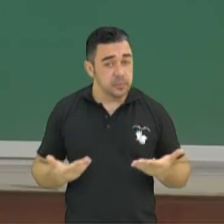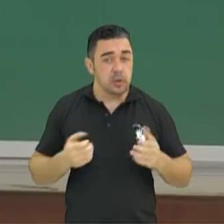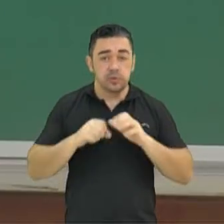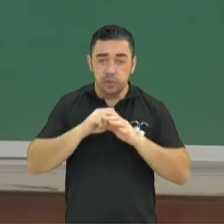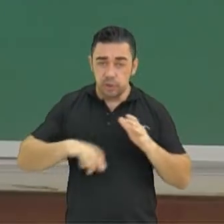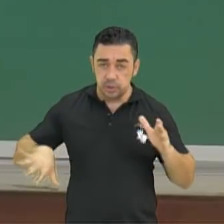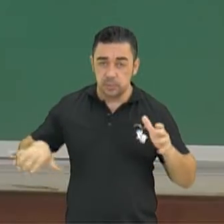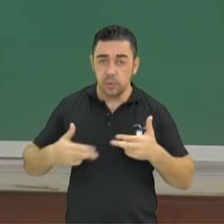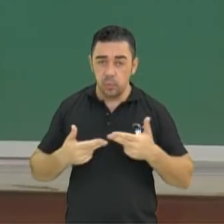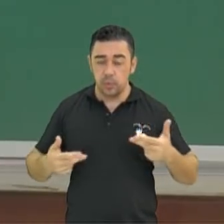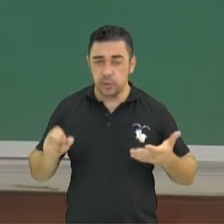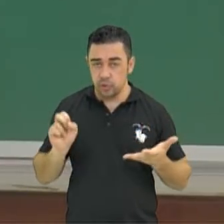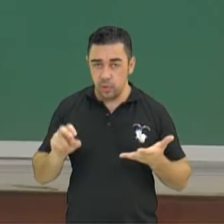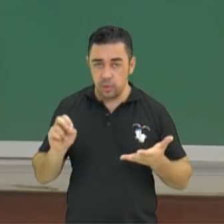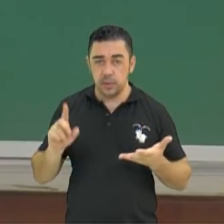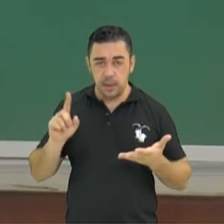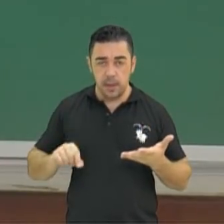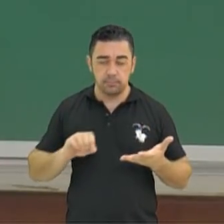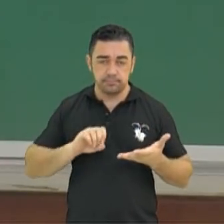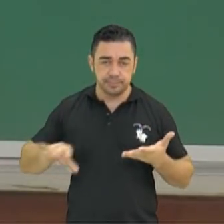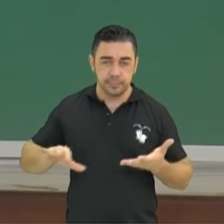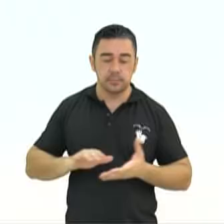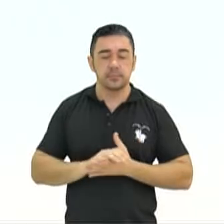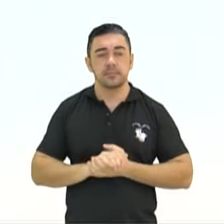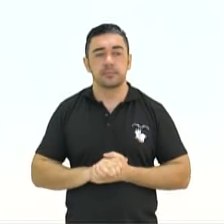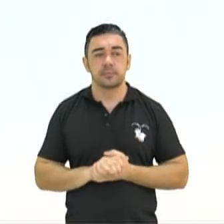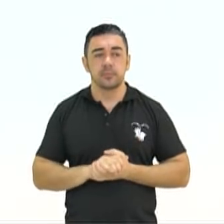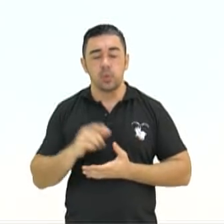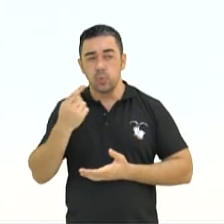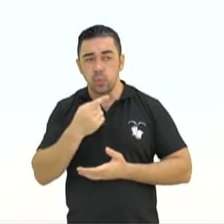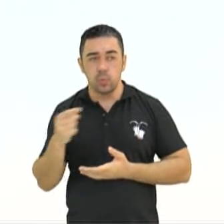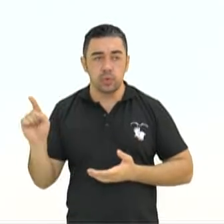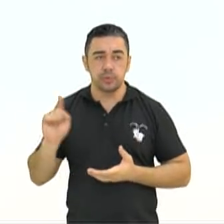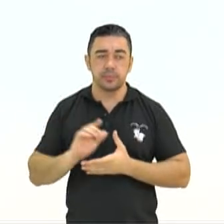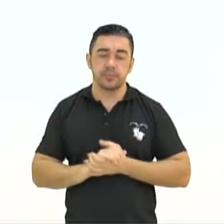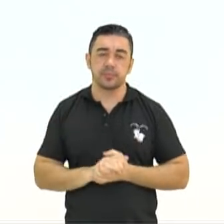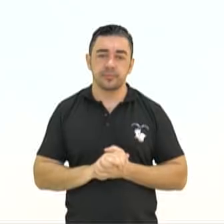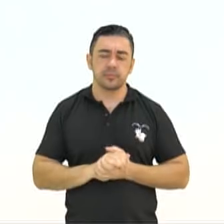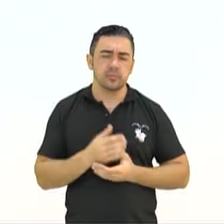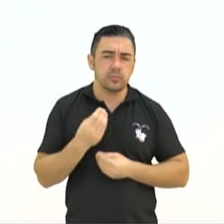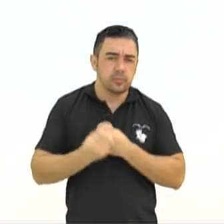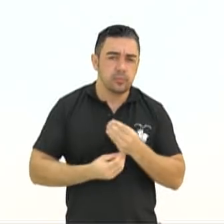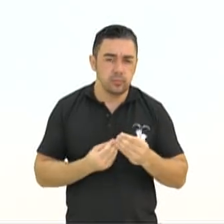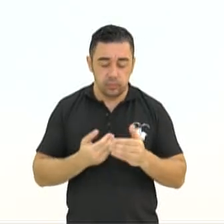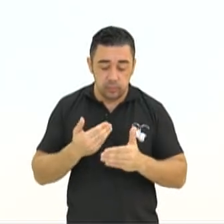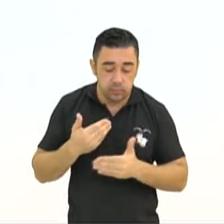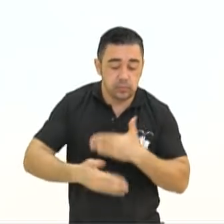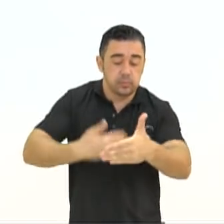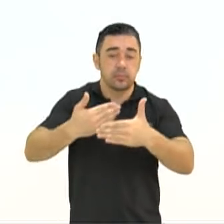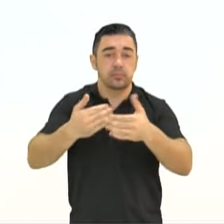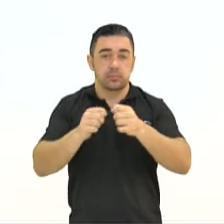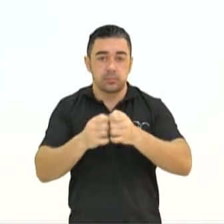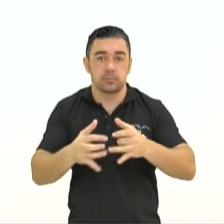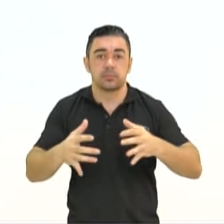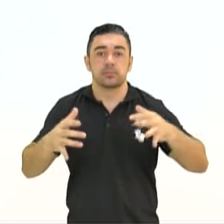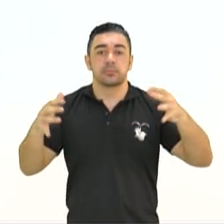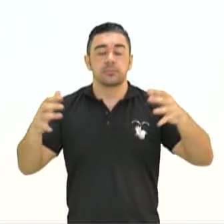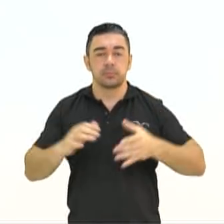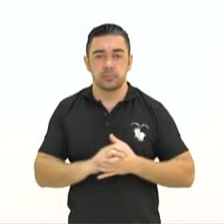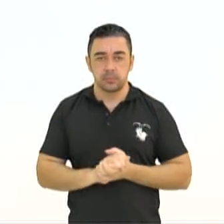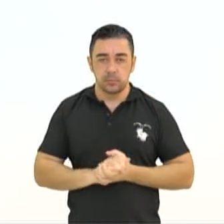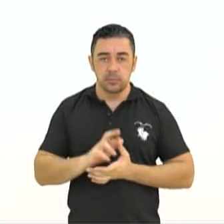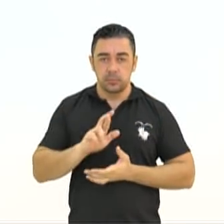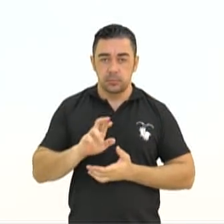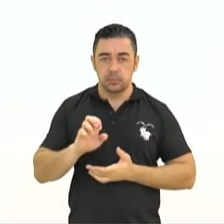de resíduos tóxicos. É isso que faz a excreção. Por último aqui, gente, reprodução. Reprodução também é muito importante para os